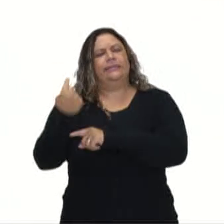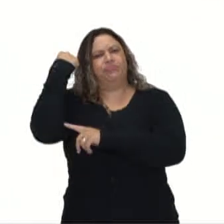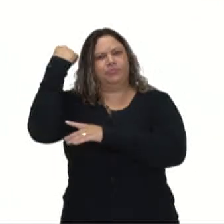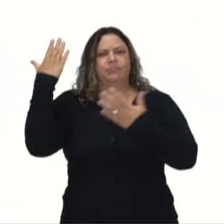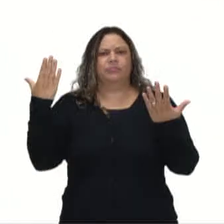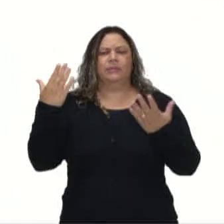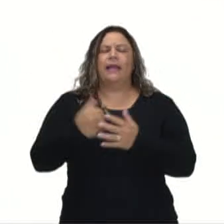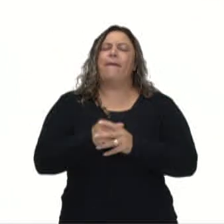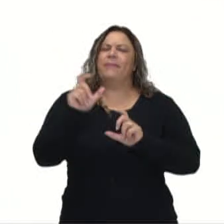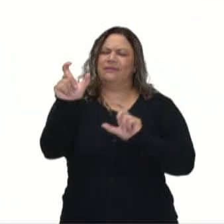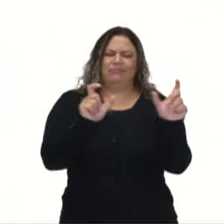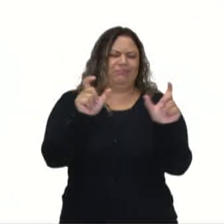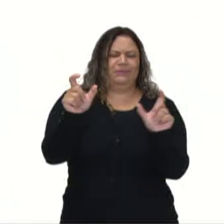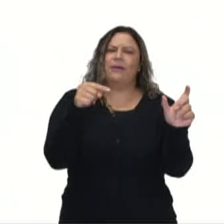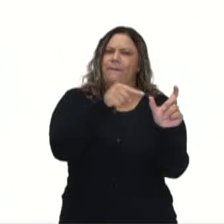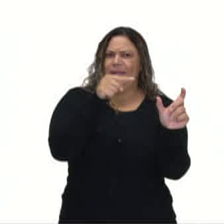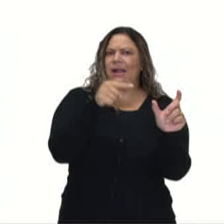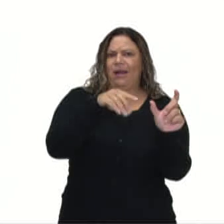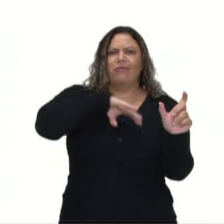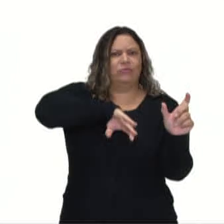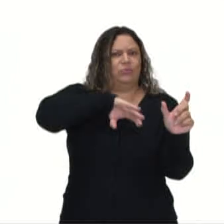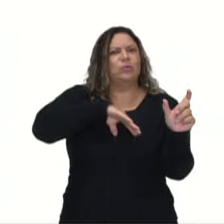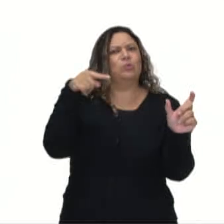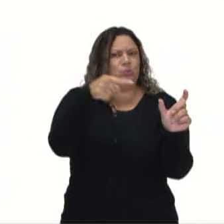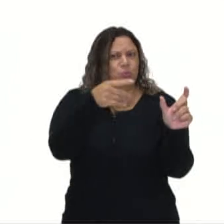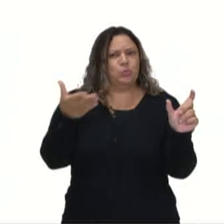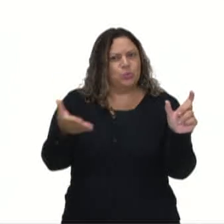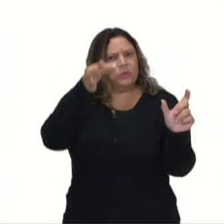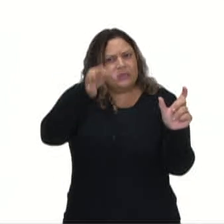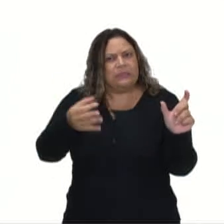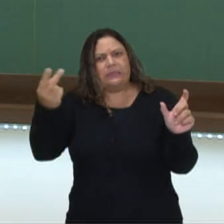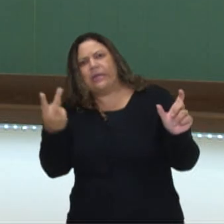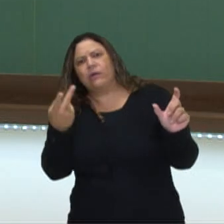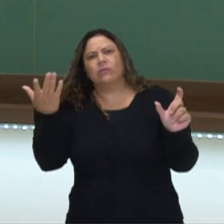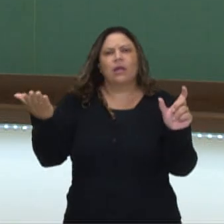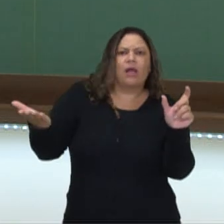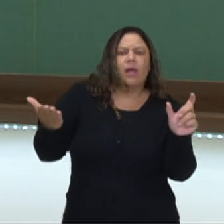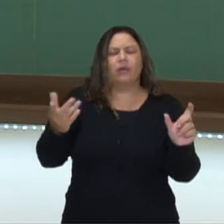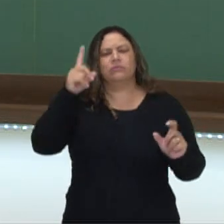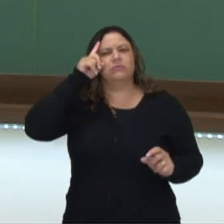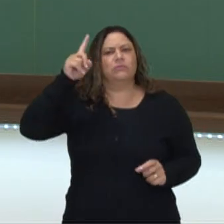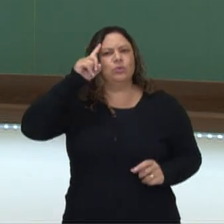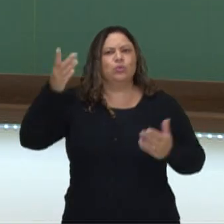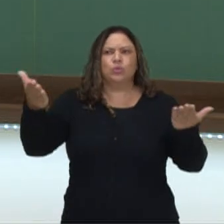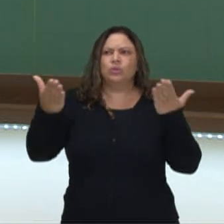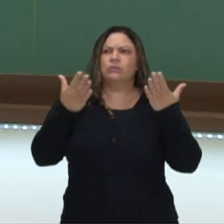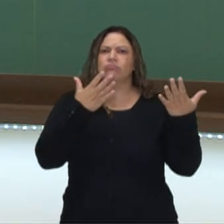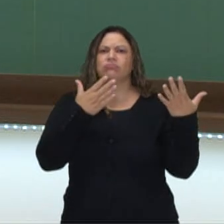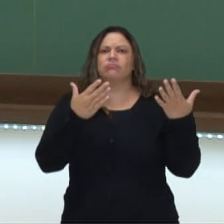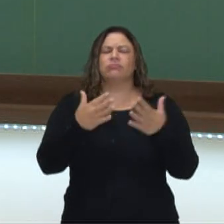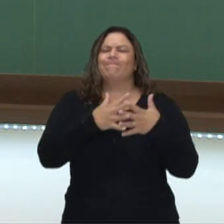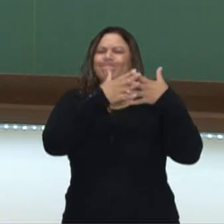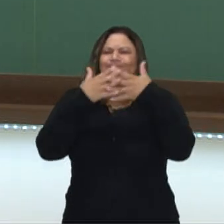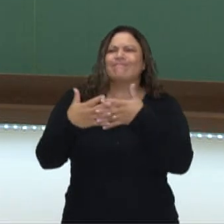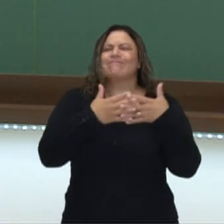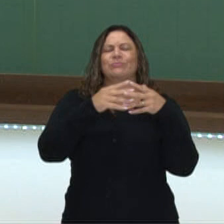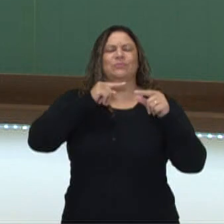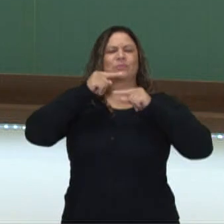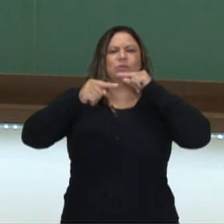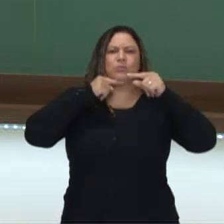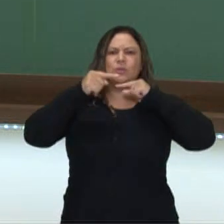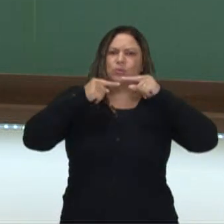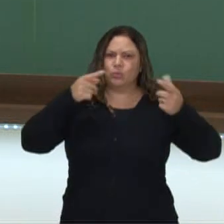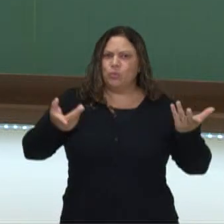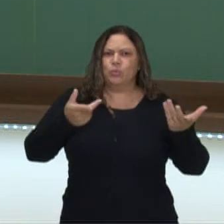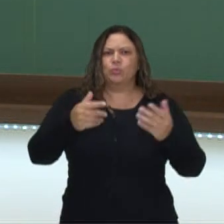questões ortográficas que fazem parte do nosso cotidiano e muitas vezes nos indicia uma dúvida.